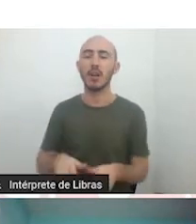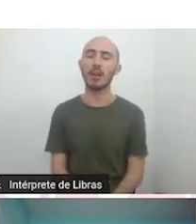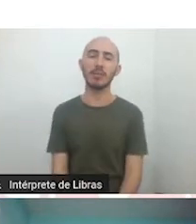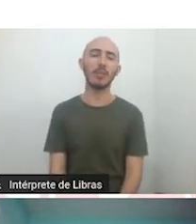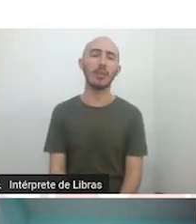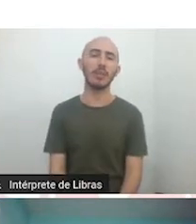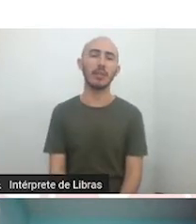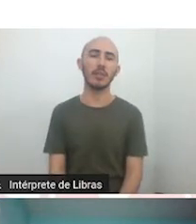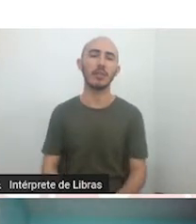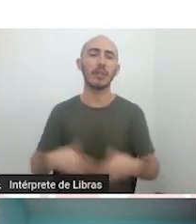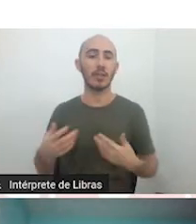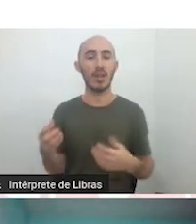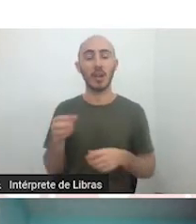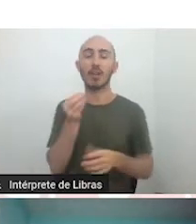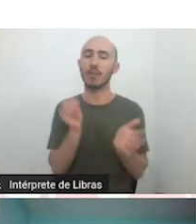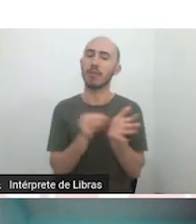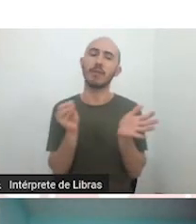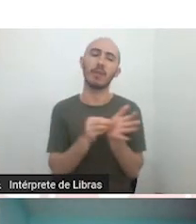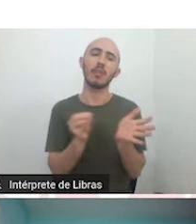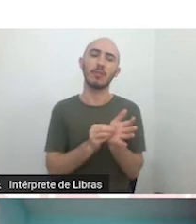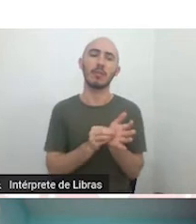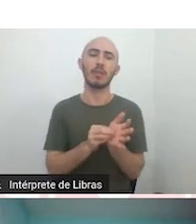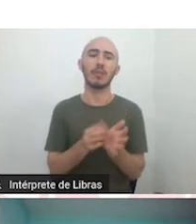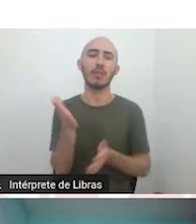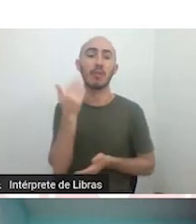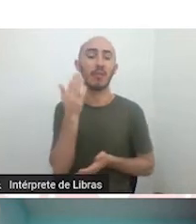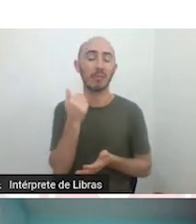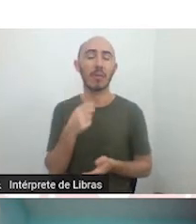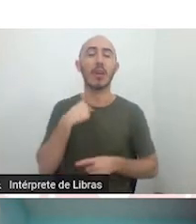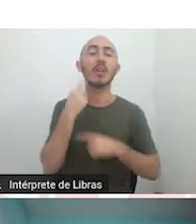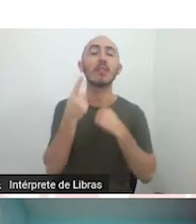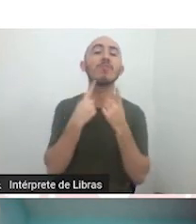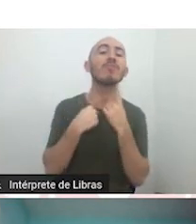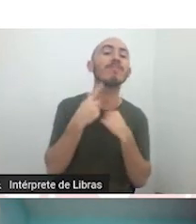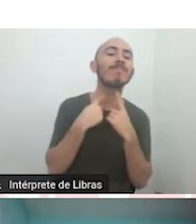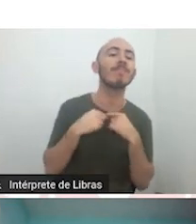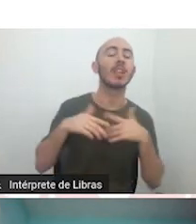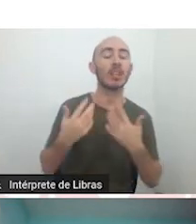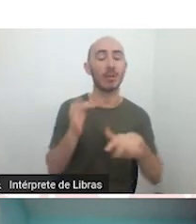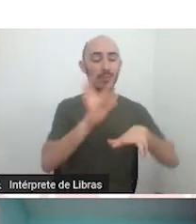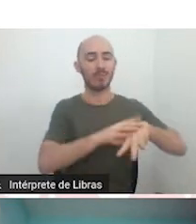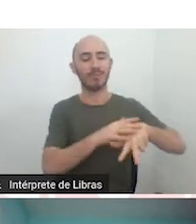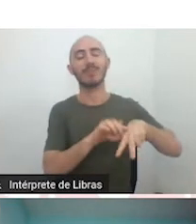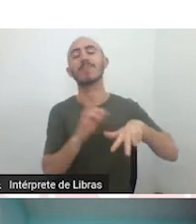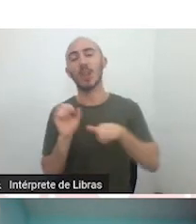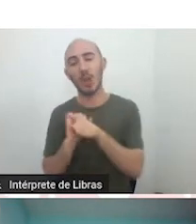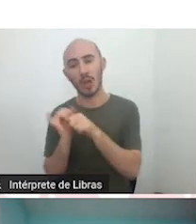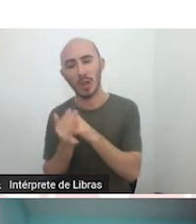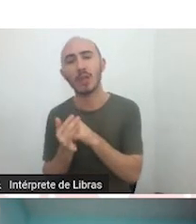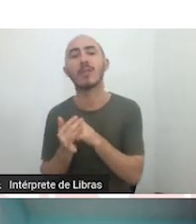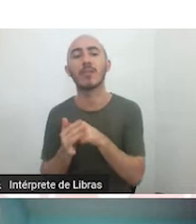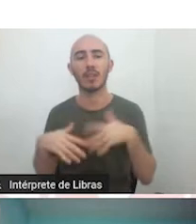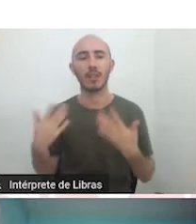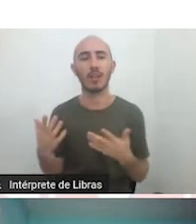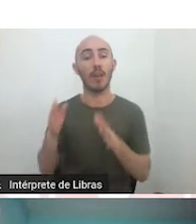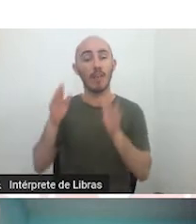coronavírus. Então, a síndrome gripal é bem mais fácil triar para COVID do que essas peculiaridades de idosos e crianças.